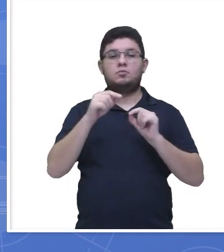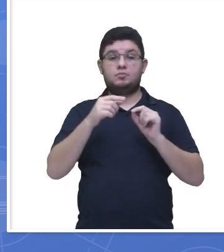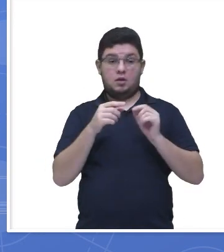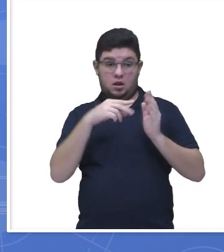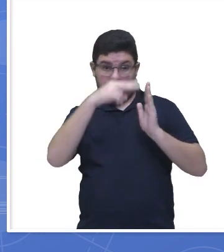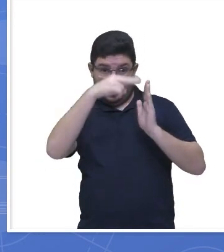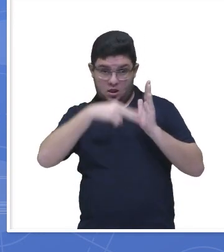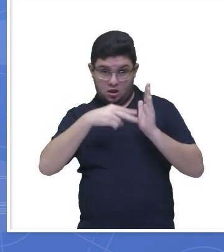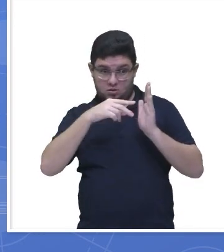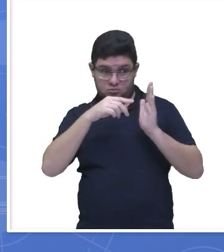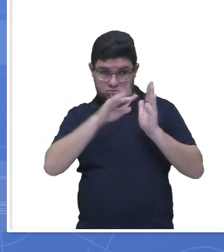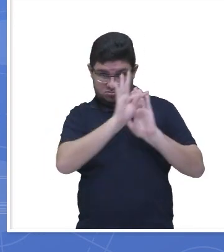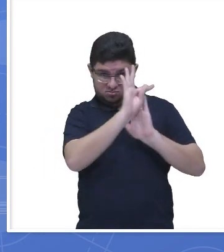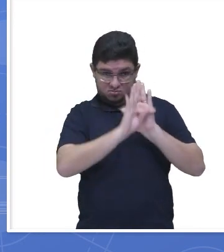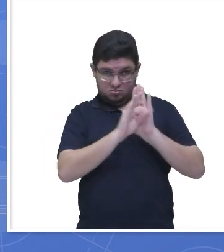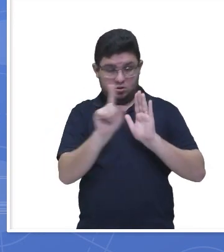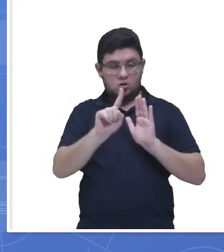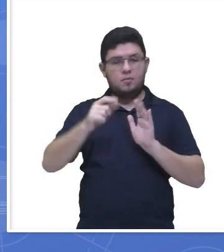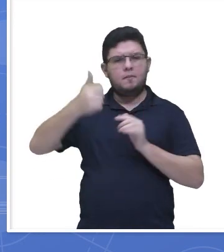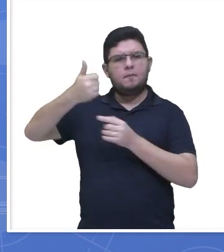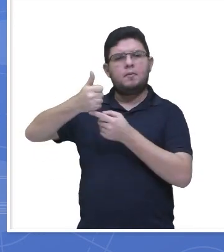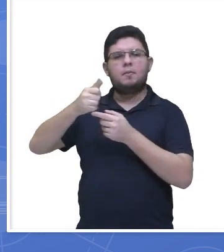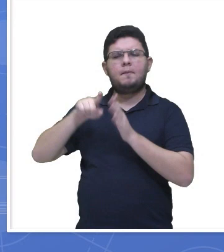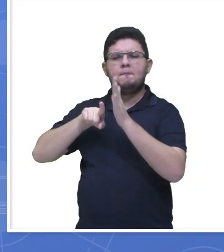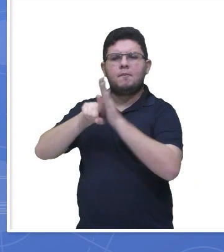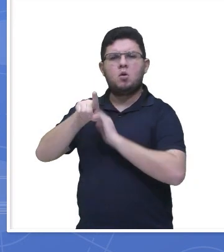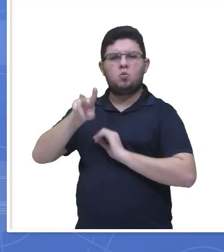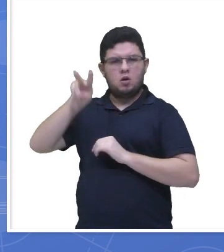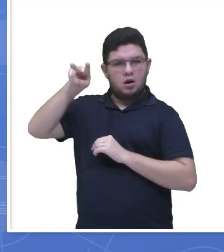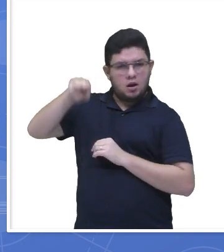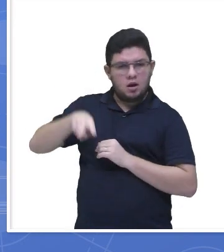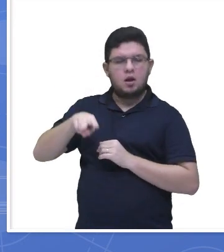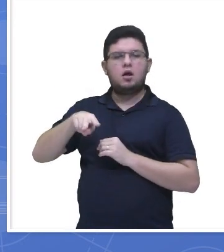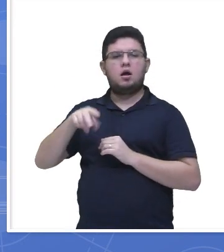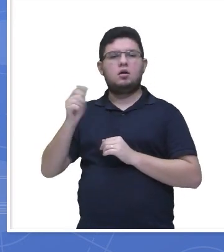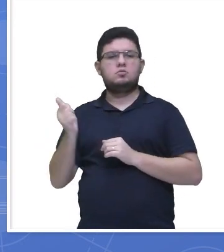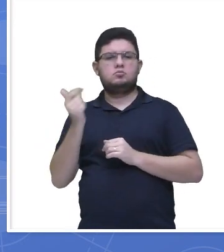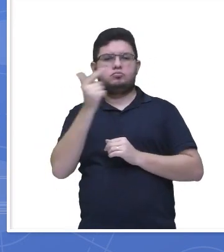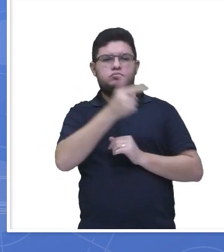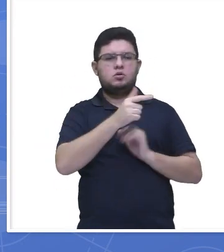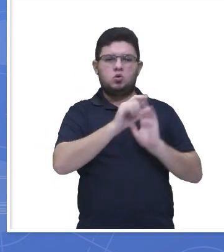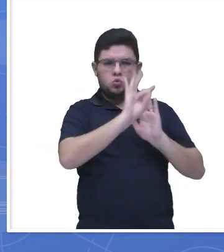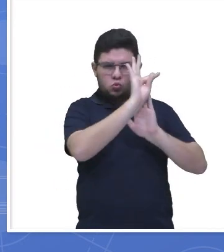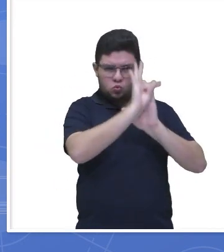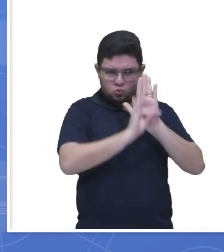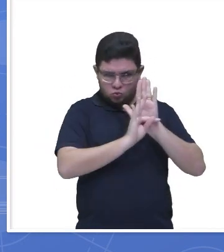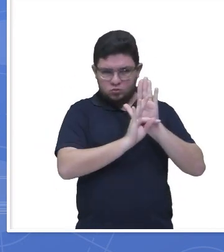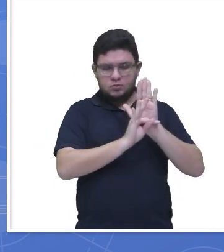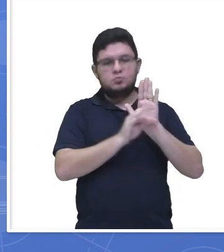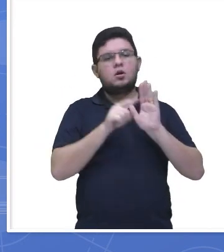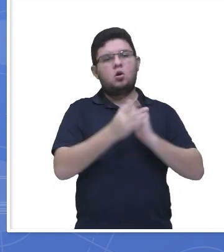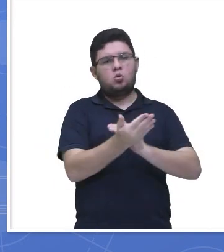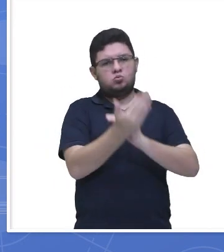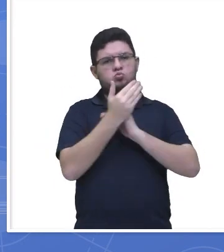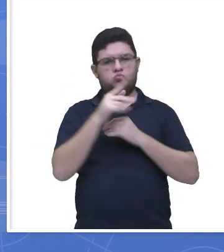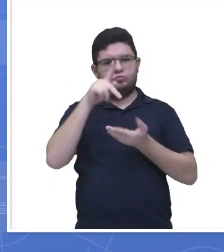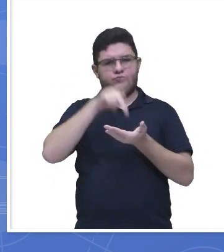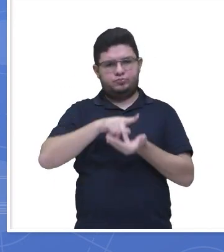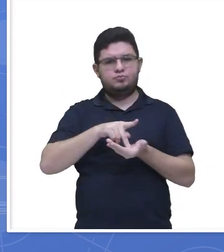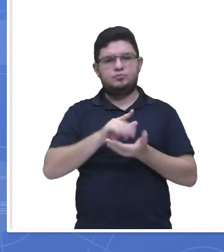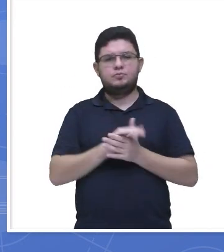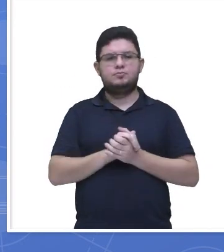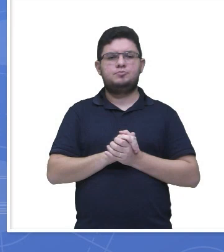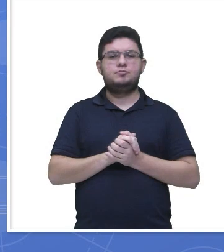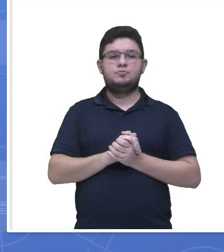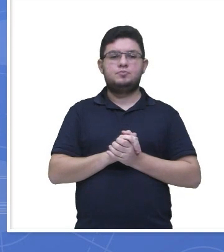texto, analisamos o texto ali, mas lemos de fato a pergunta, compreendemos a pergunta para depois voltar ao texto. Ao ler